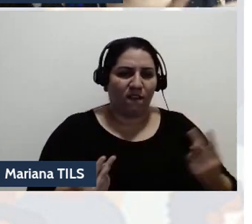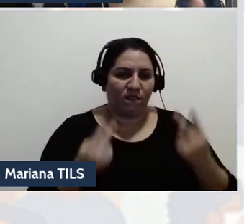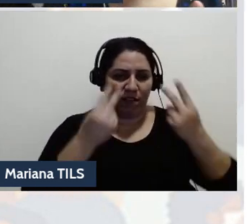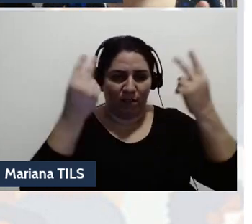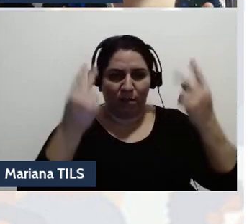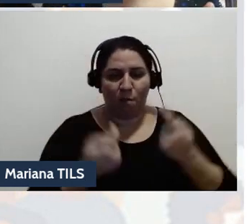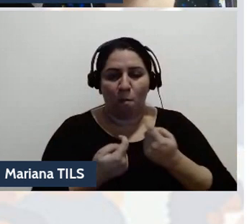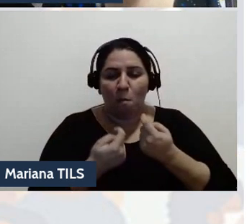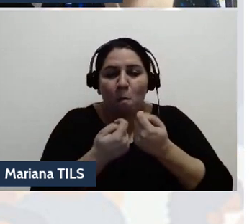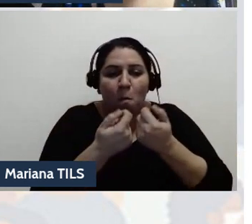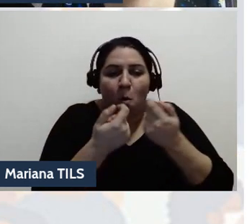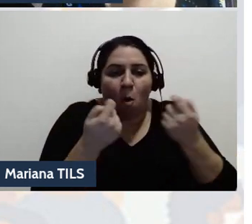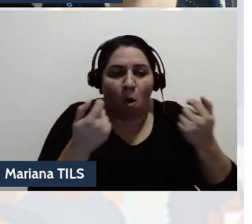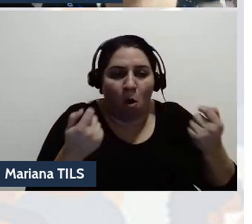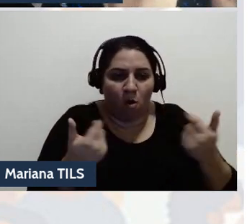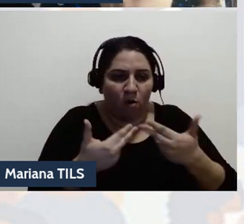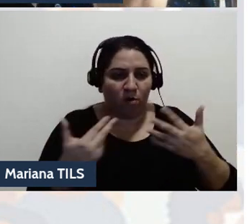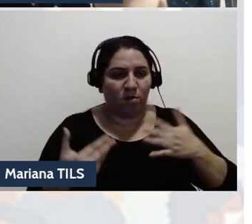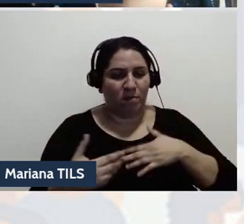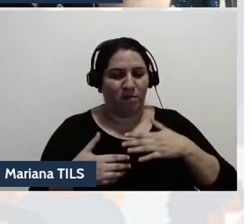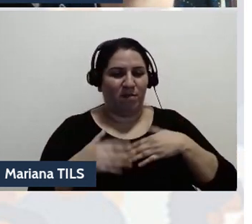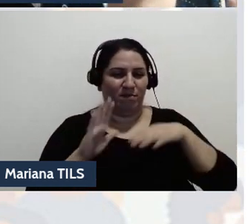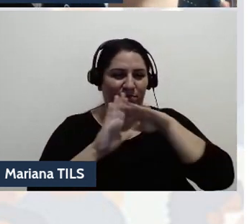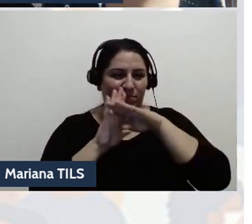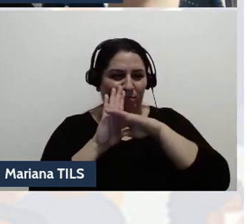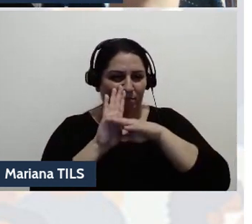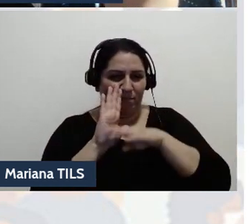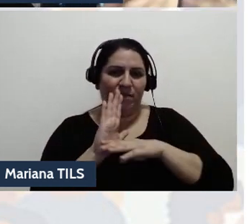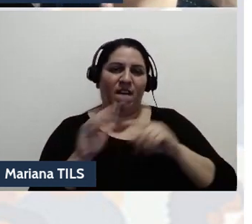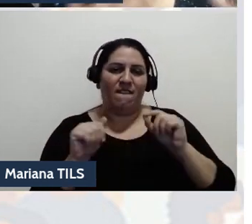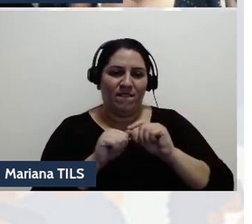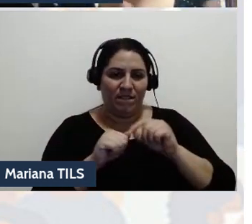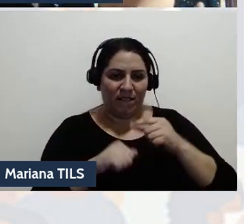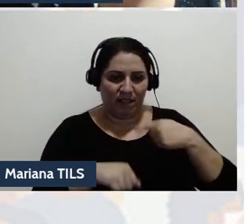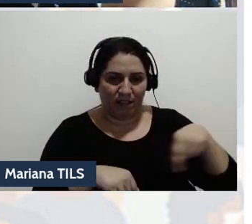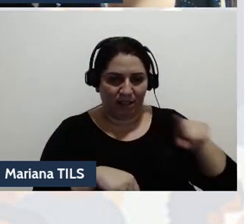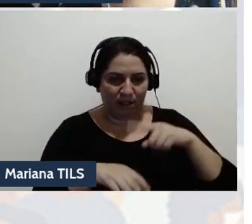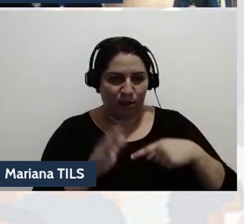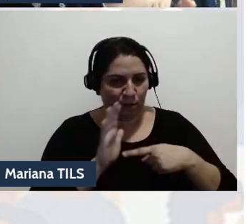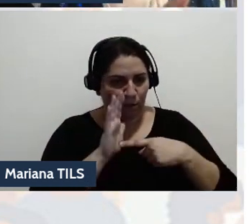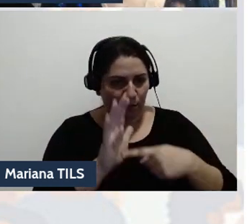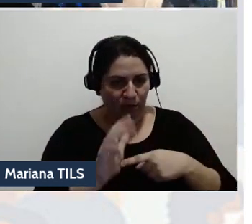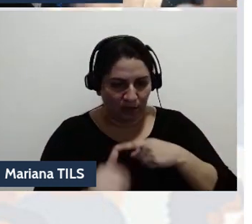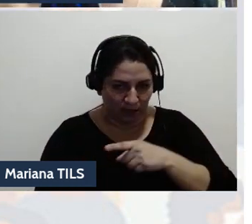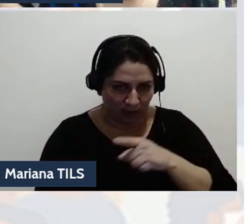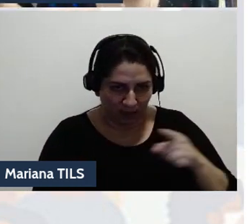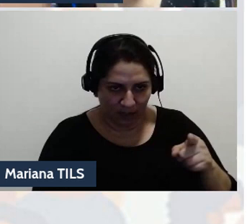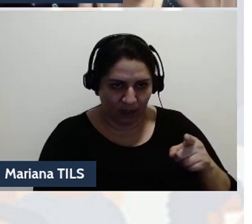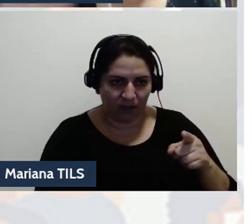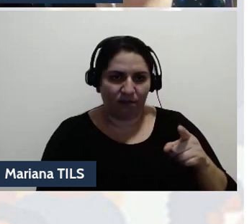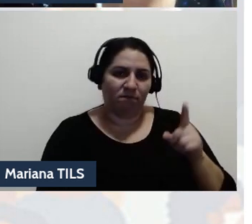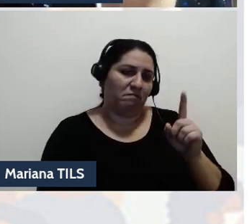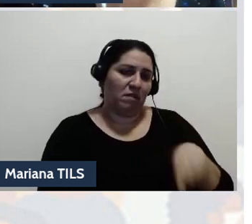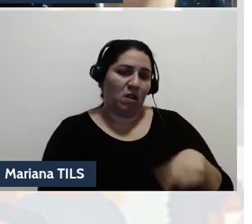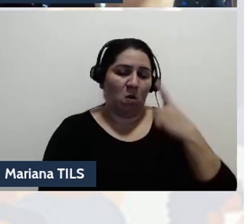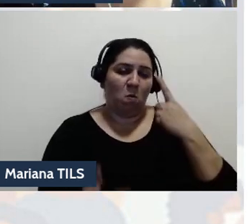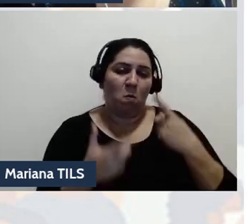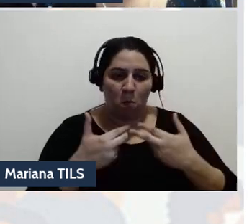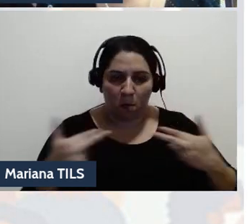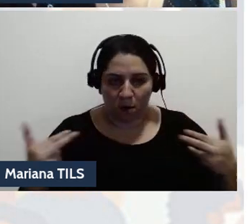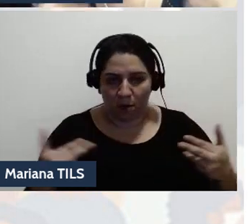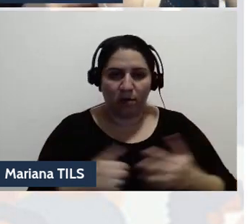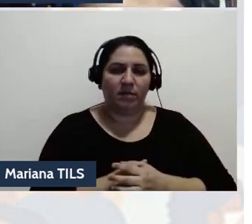poucos são aquela pequena lista que eu mostrei para vocês, que eu tive no questionário. Era aquilo, não teve mais